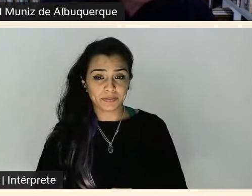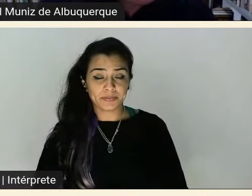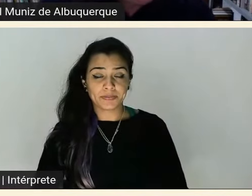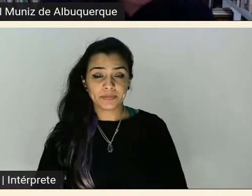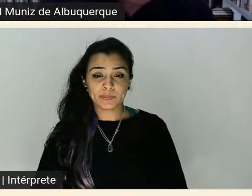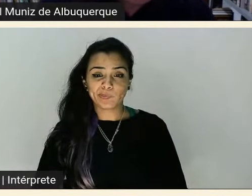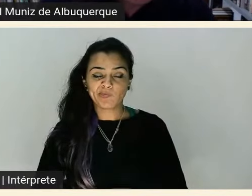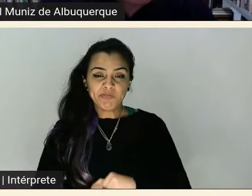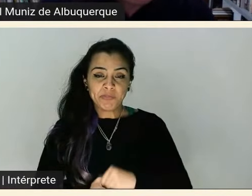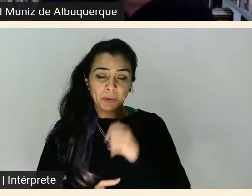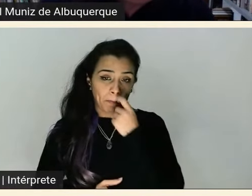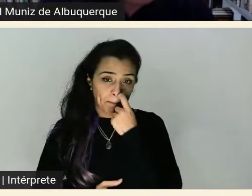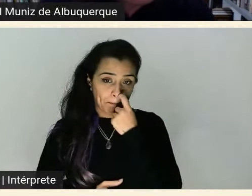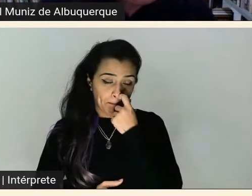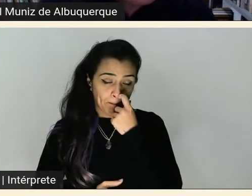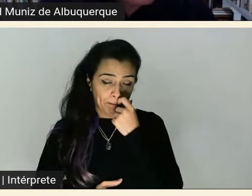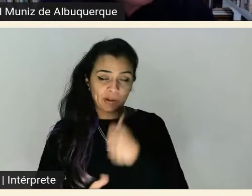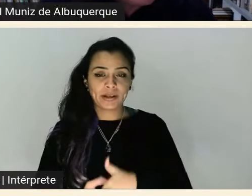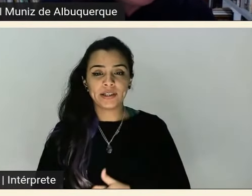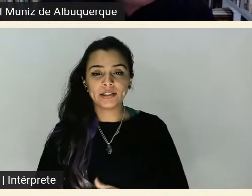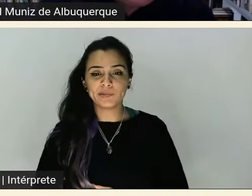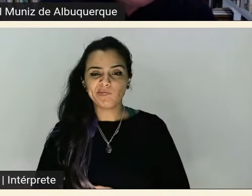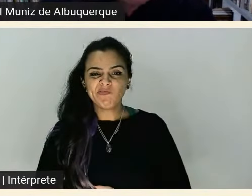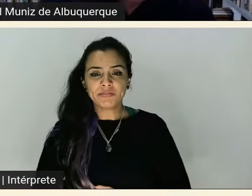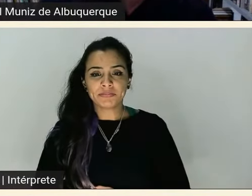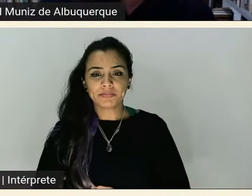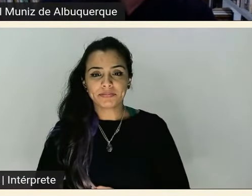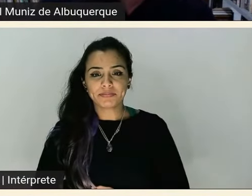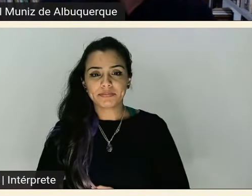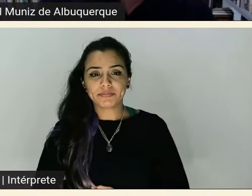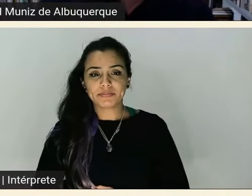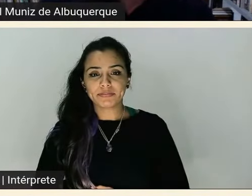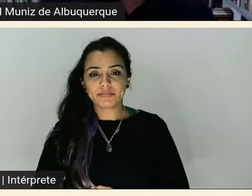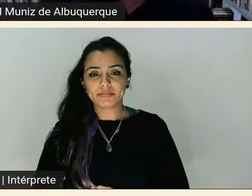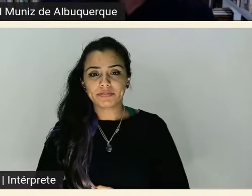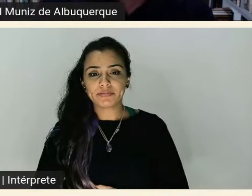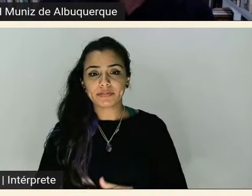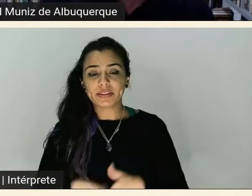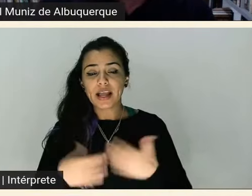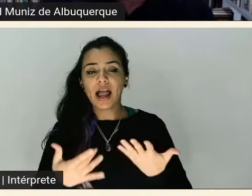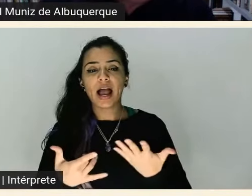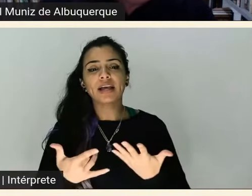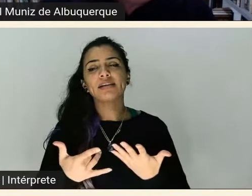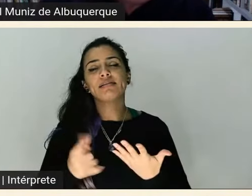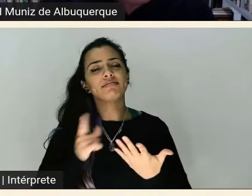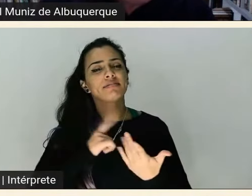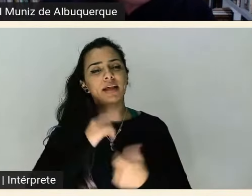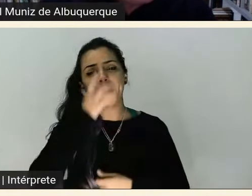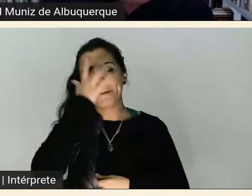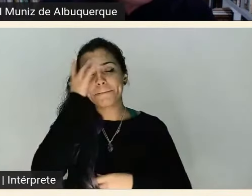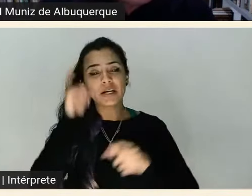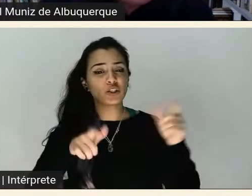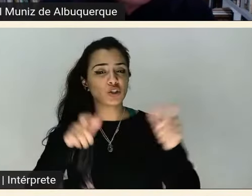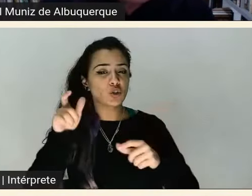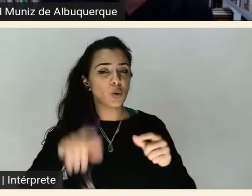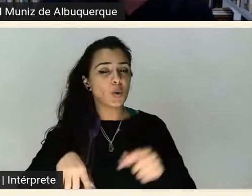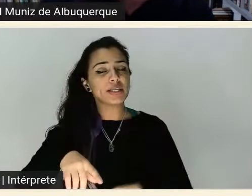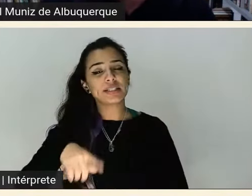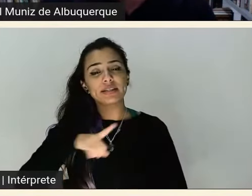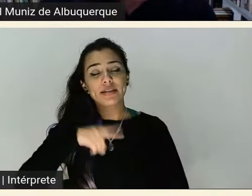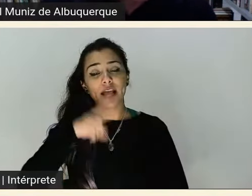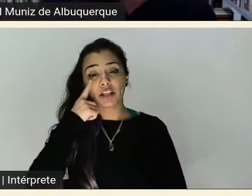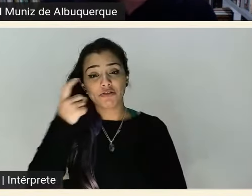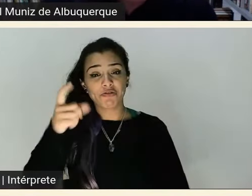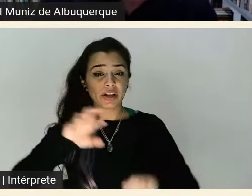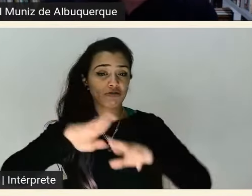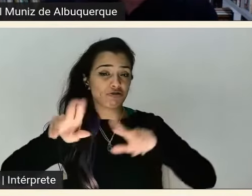aí não tem bandidos e mocinhos, aí tem, né, pessoas que representam interesses divergentes. Zé Mário